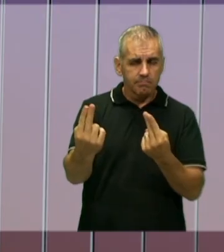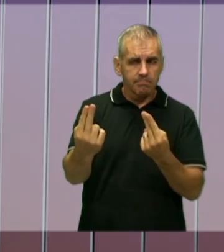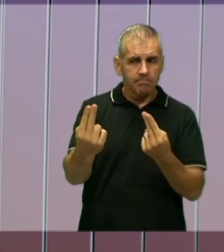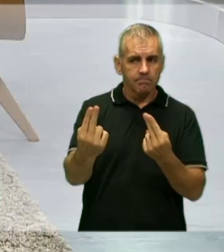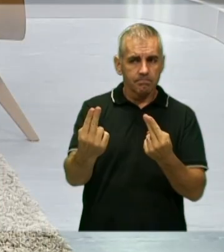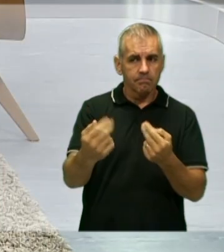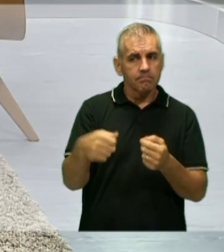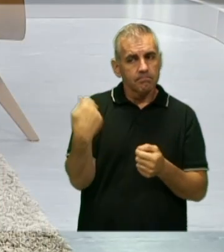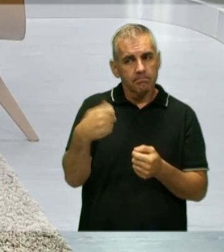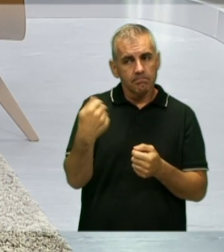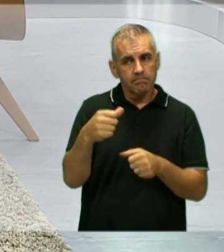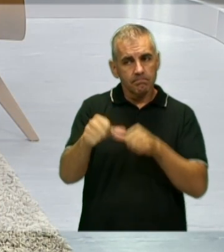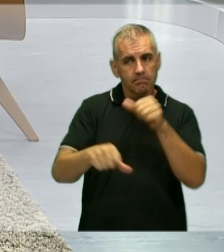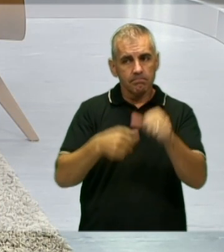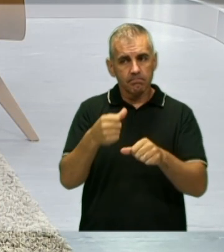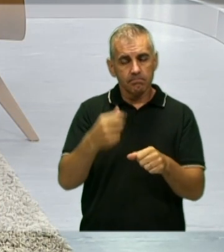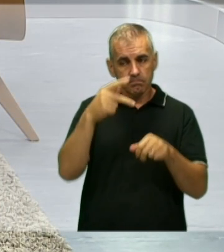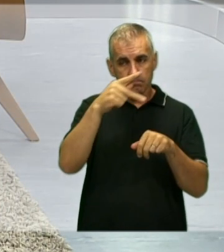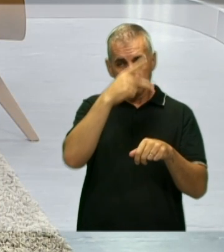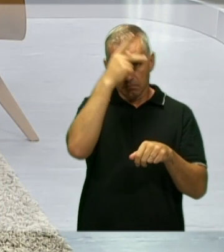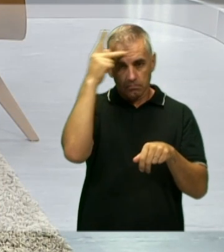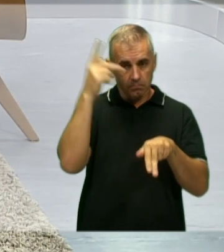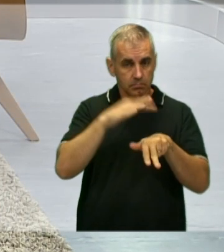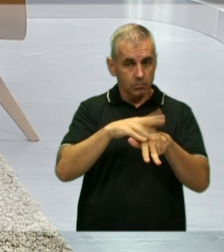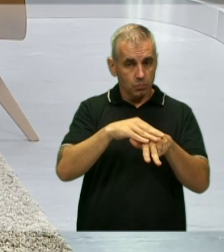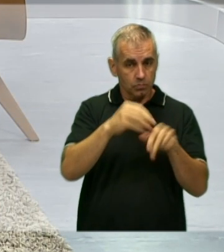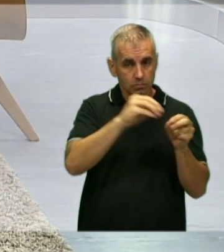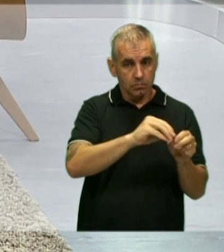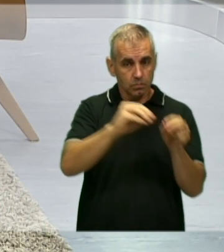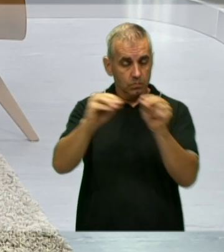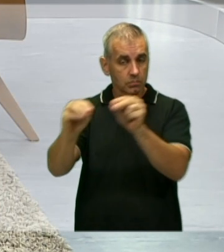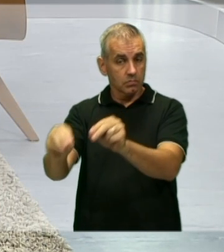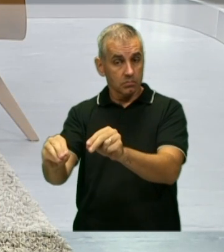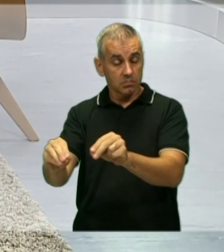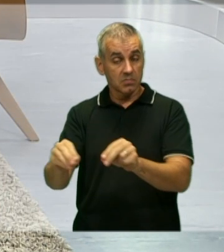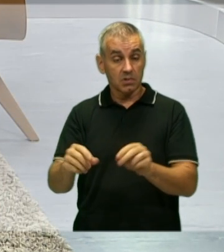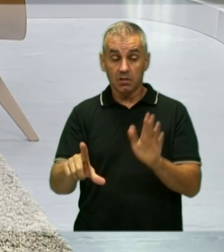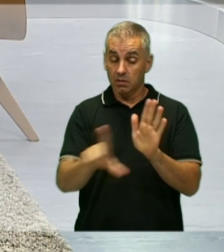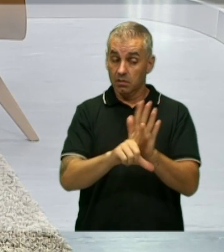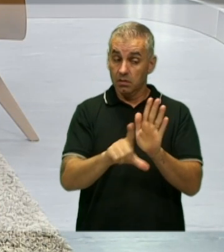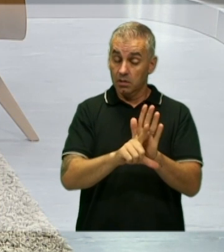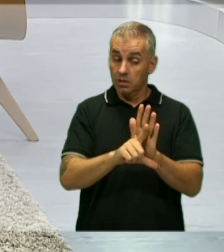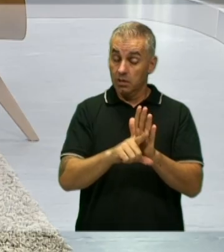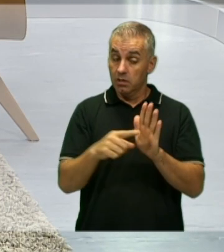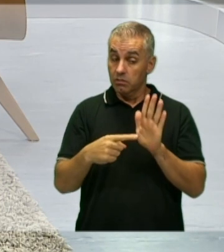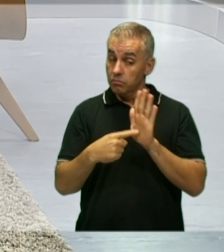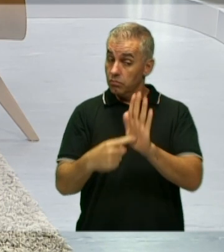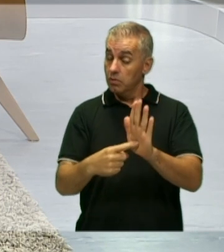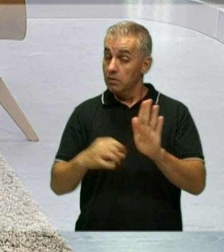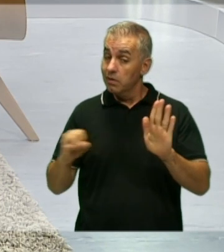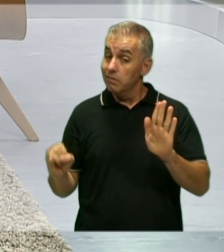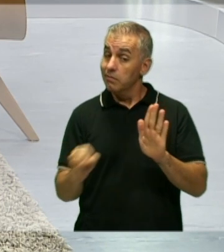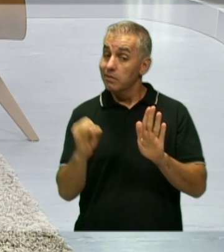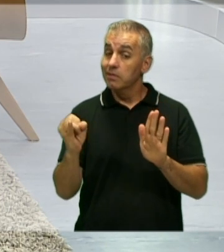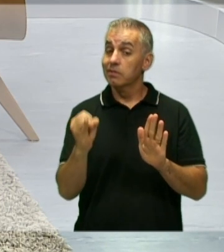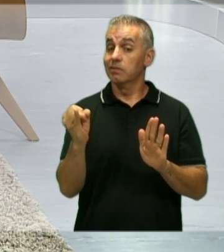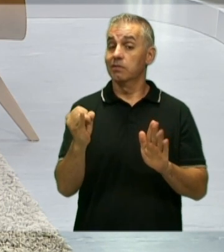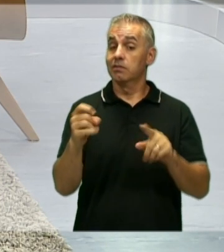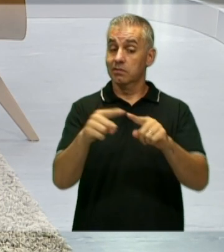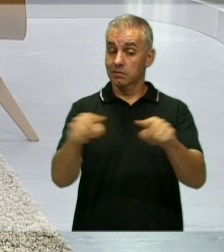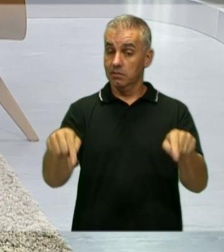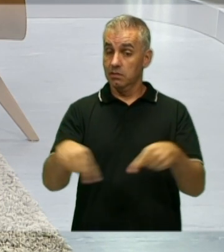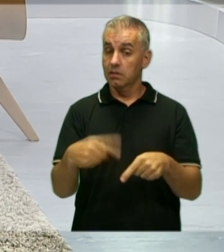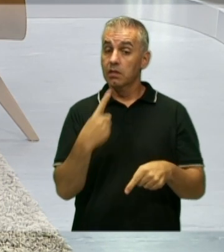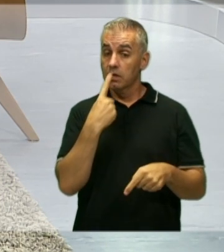entender isso? Então é isso que pede a lei. A lei, ela reforça a importância que tem as salas vermelhas, né, no quesito atendimento direto